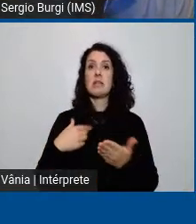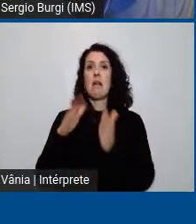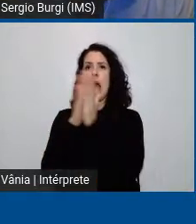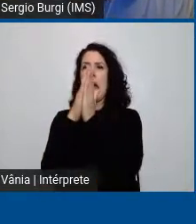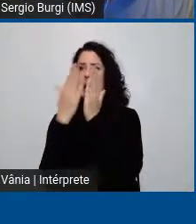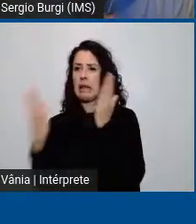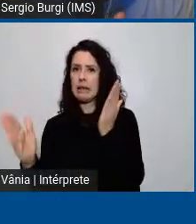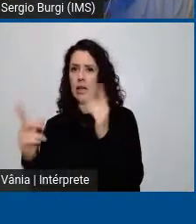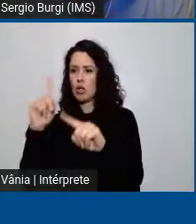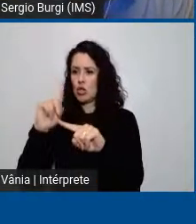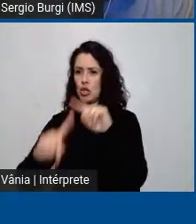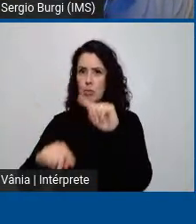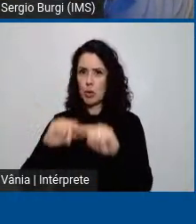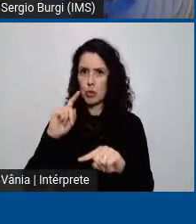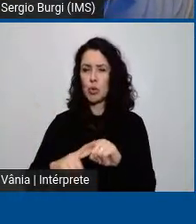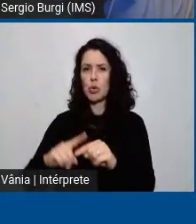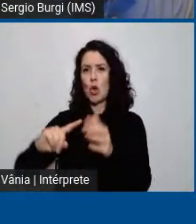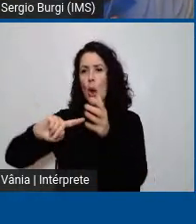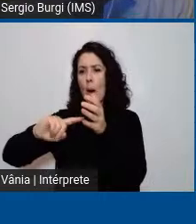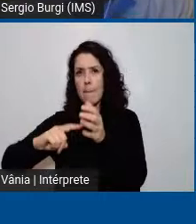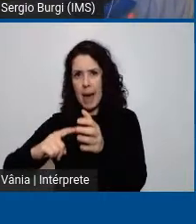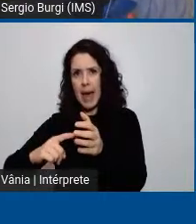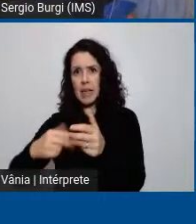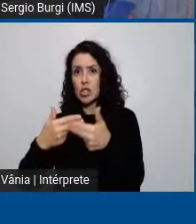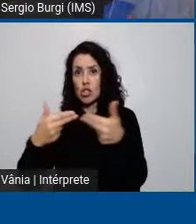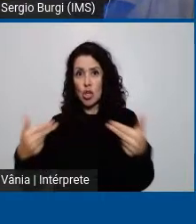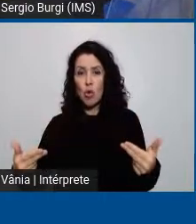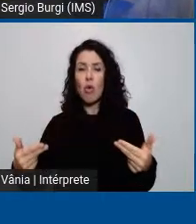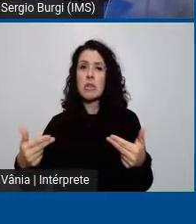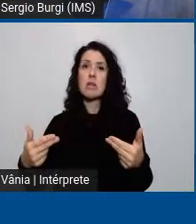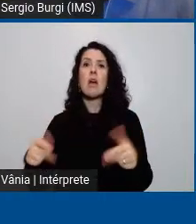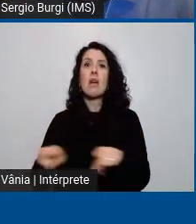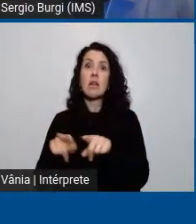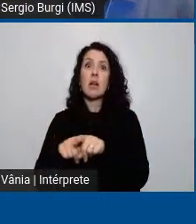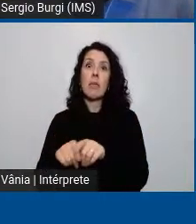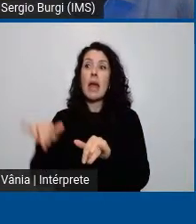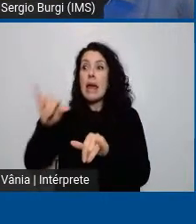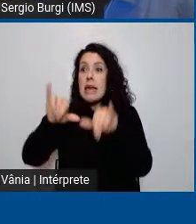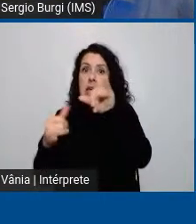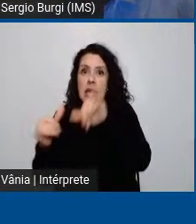de máquinas e acessórios para fotografia, produtos químicos, etc., né,